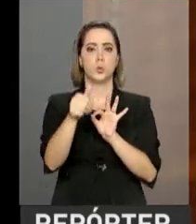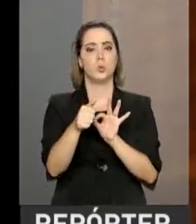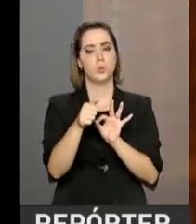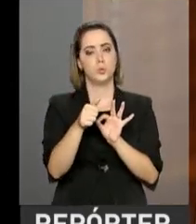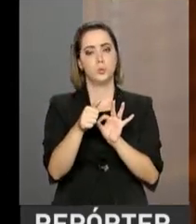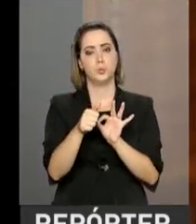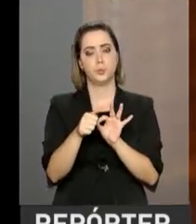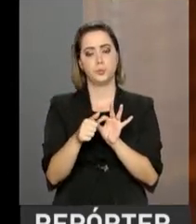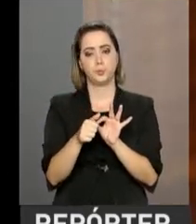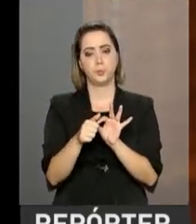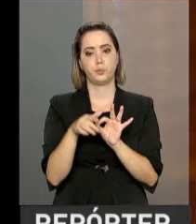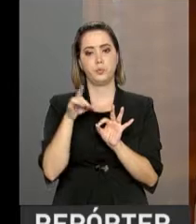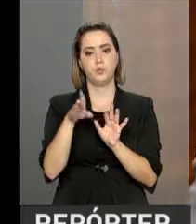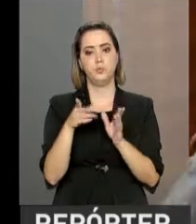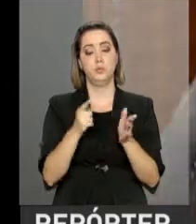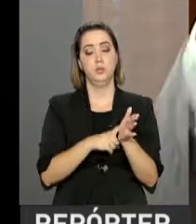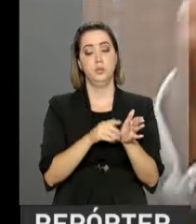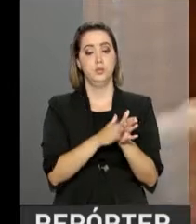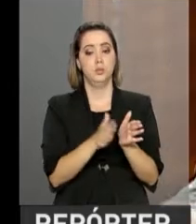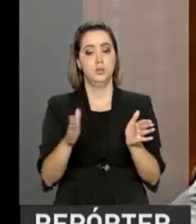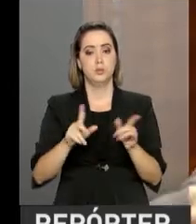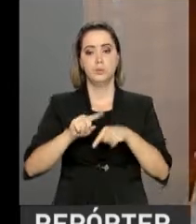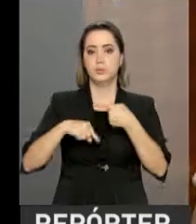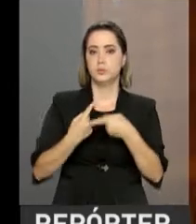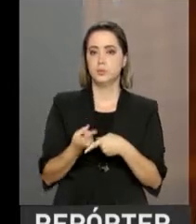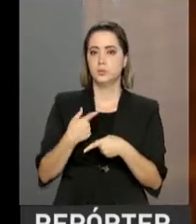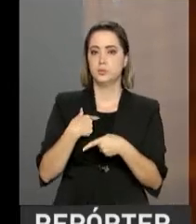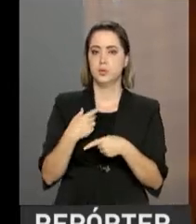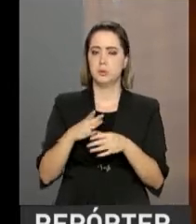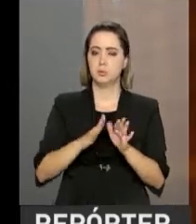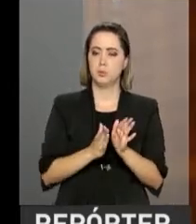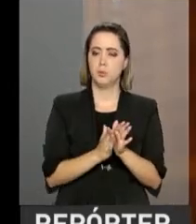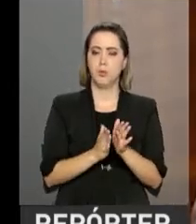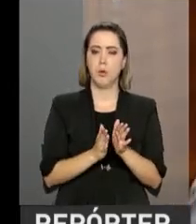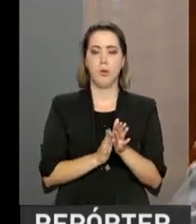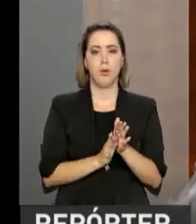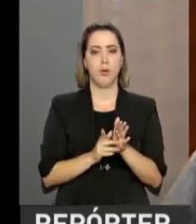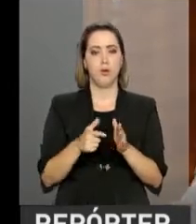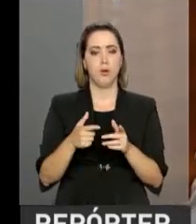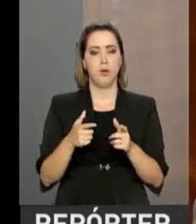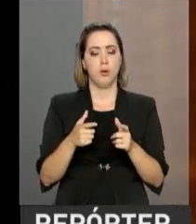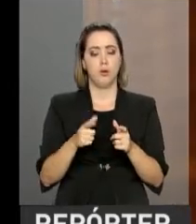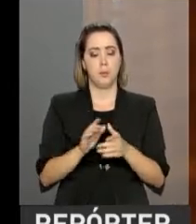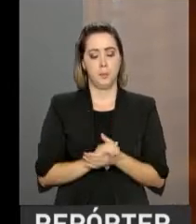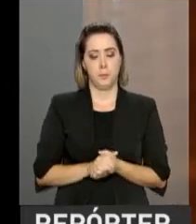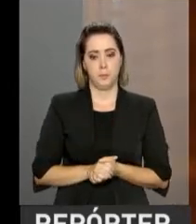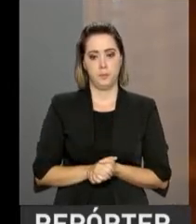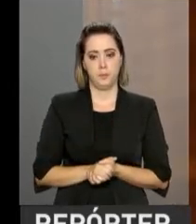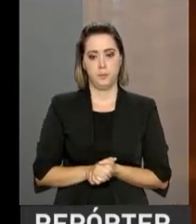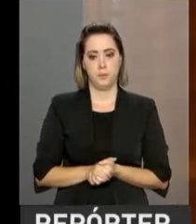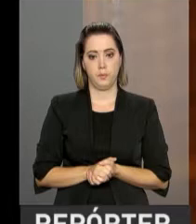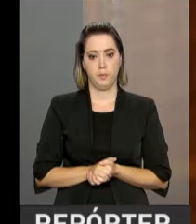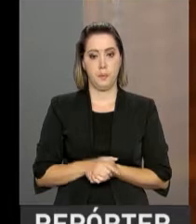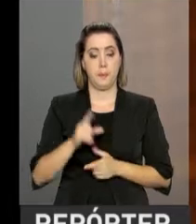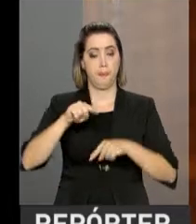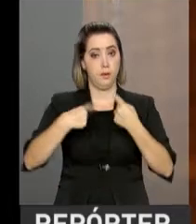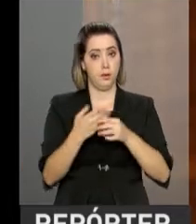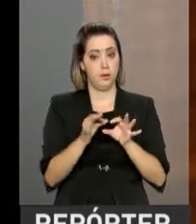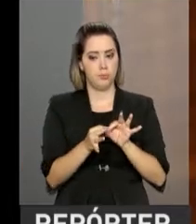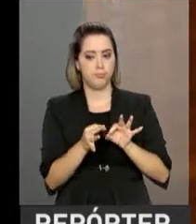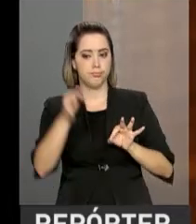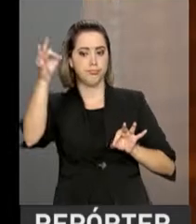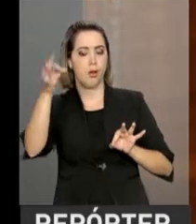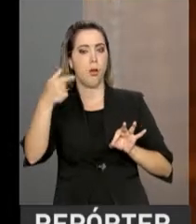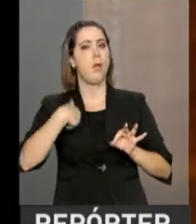organizado não só nesse período mais depois do trecho levo sentido o nosso liberado parecia